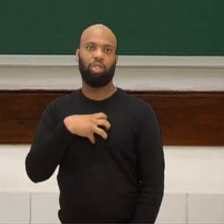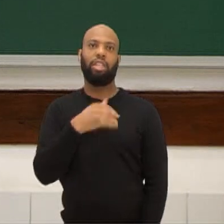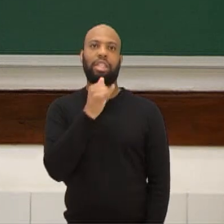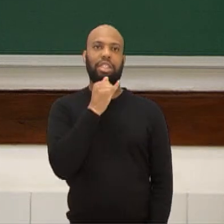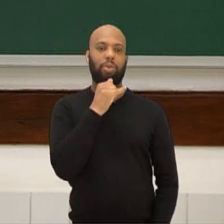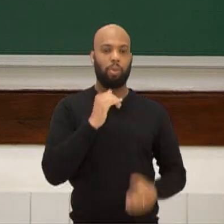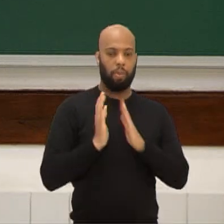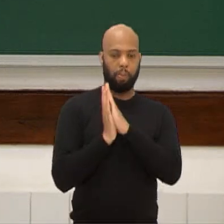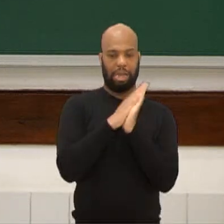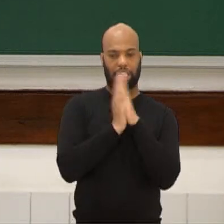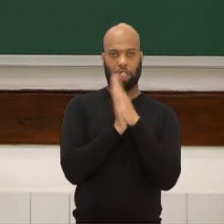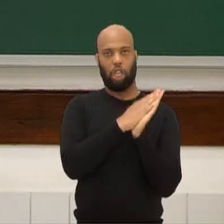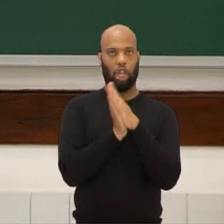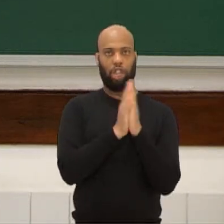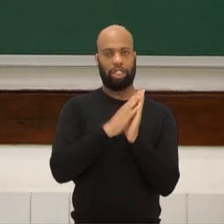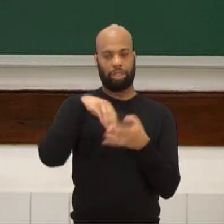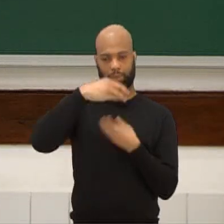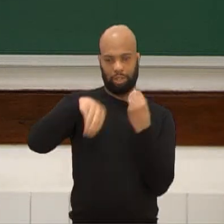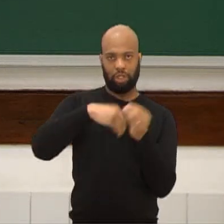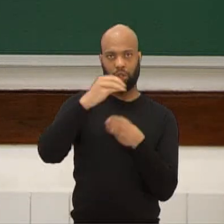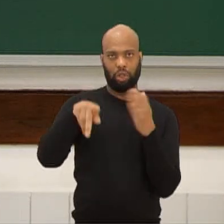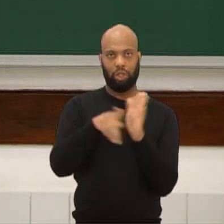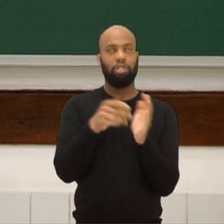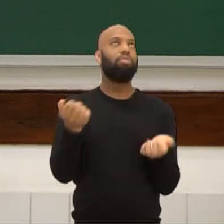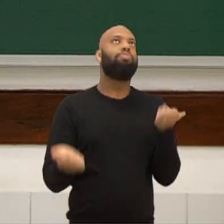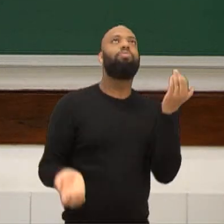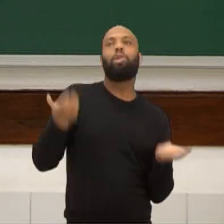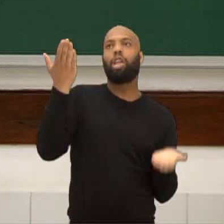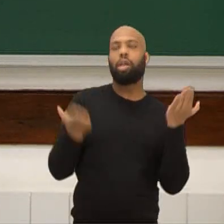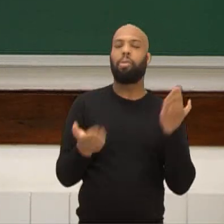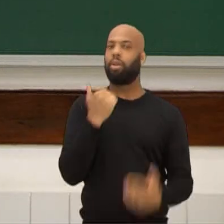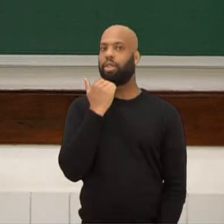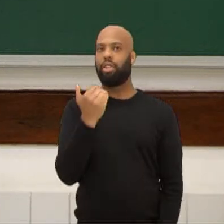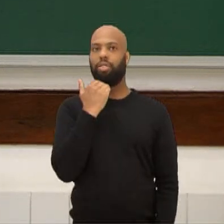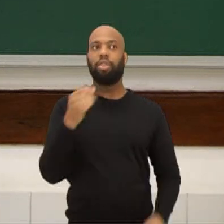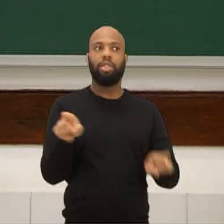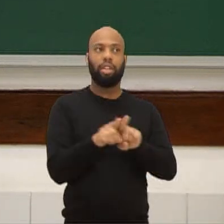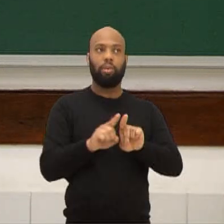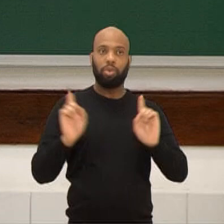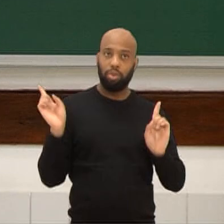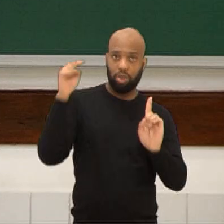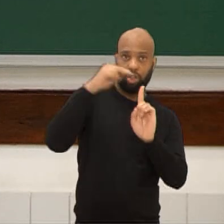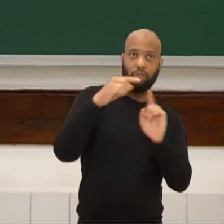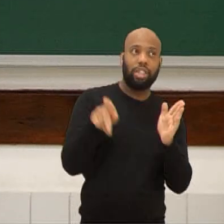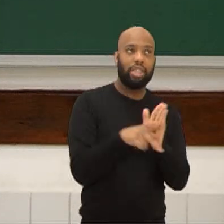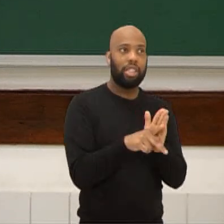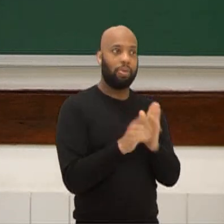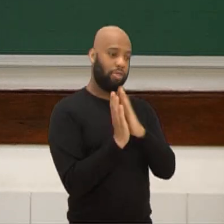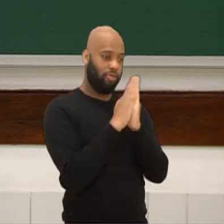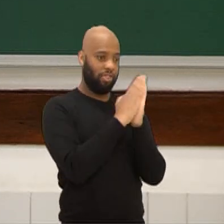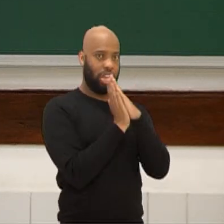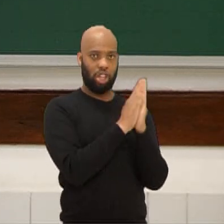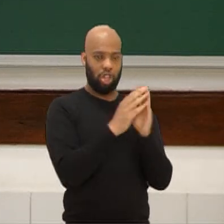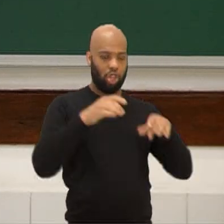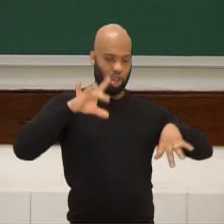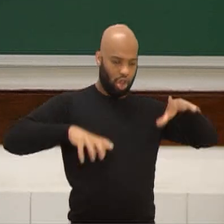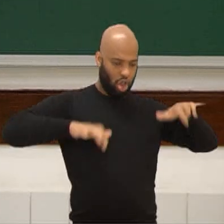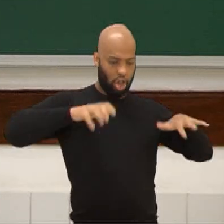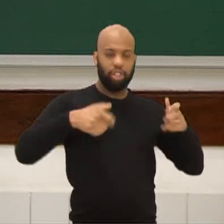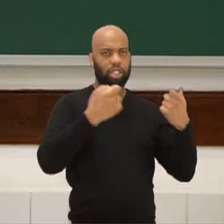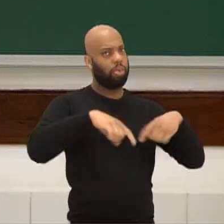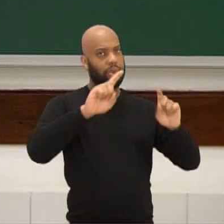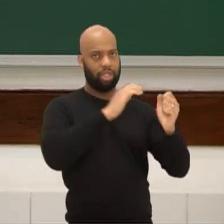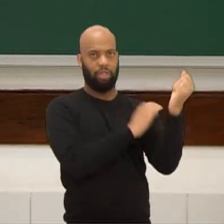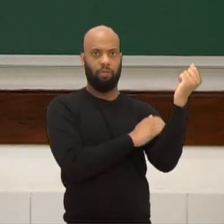o fantoche com os malabares, não tem nada a ver um com o outro, né? Os objetivos. No fantoche, eu não vou precisar da força, não vou